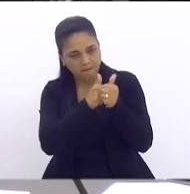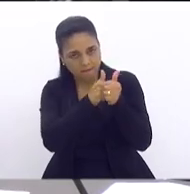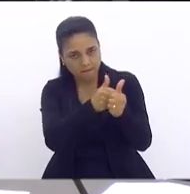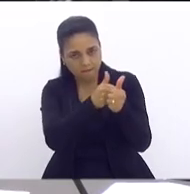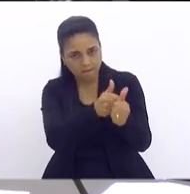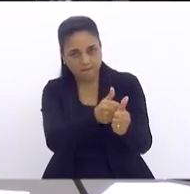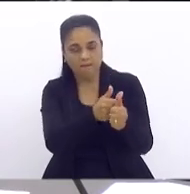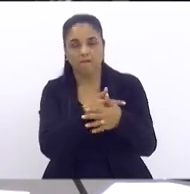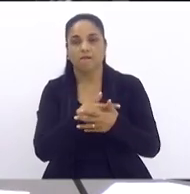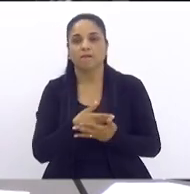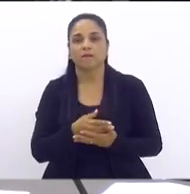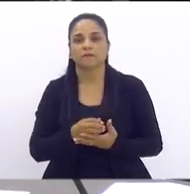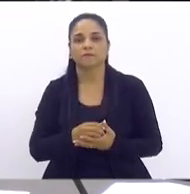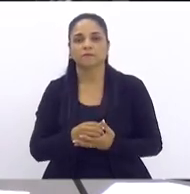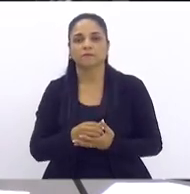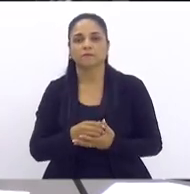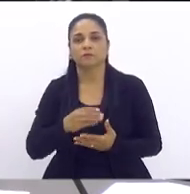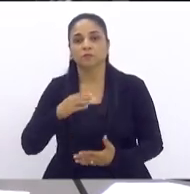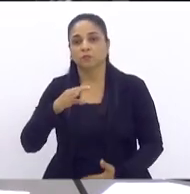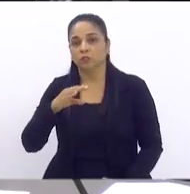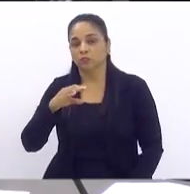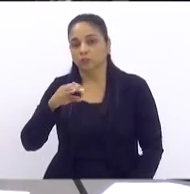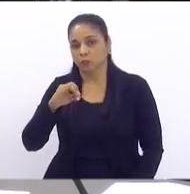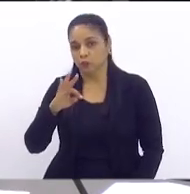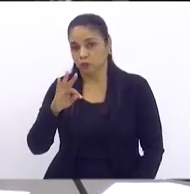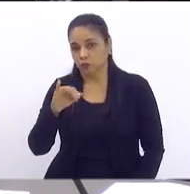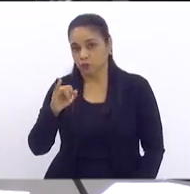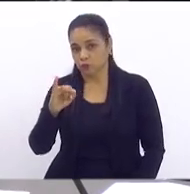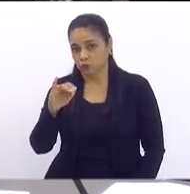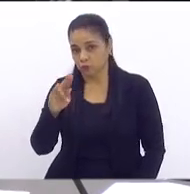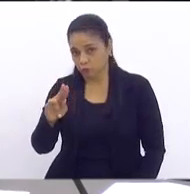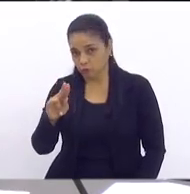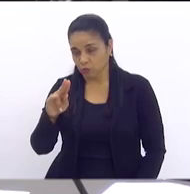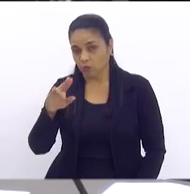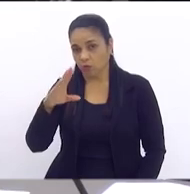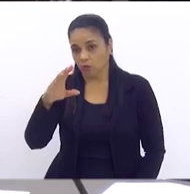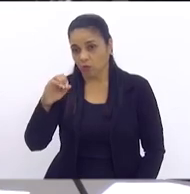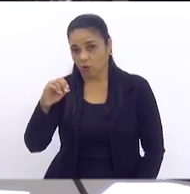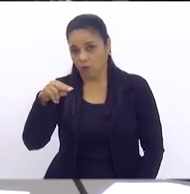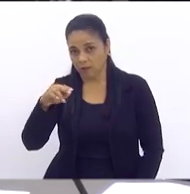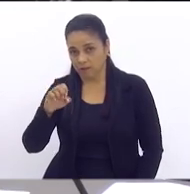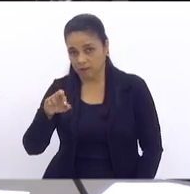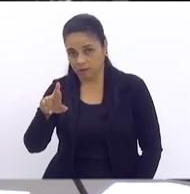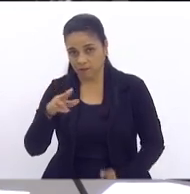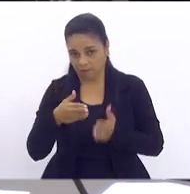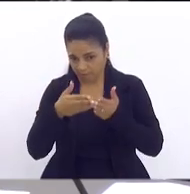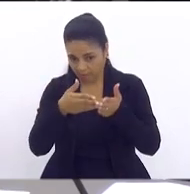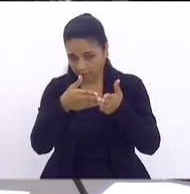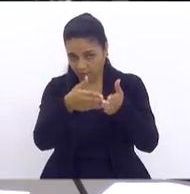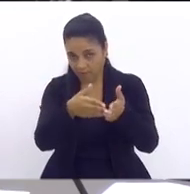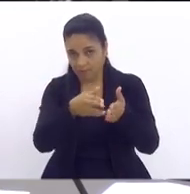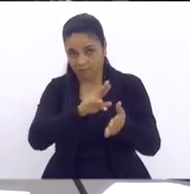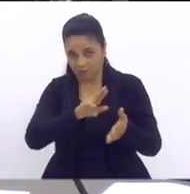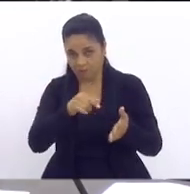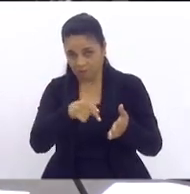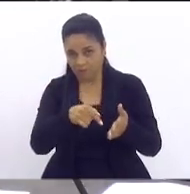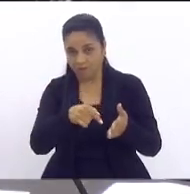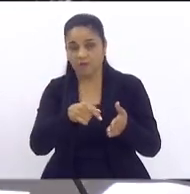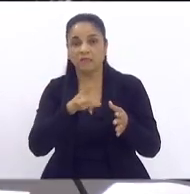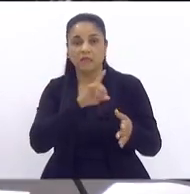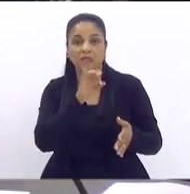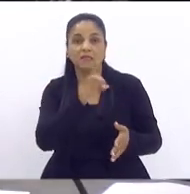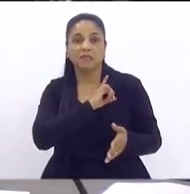até do True Conrad, né? Ela tem uma delegacia subordinada, que é a delegacia de